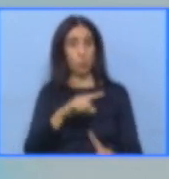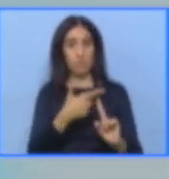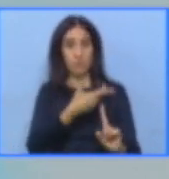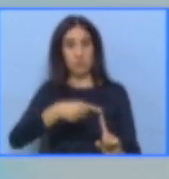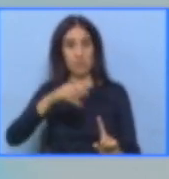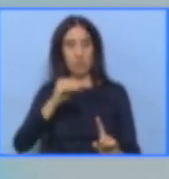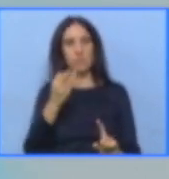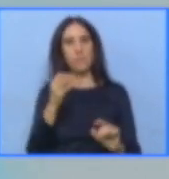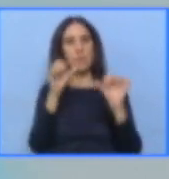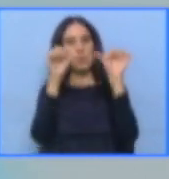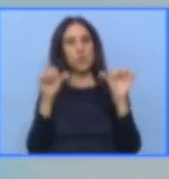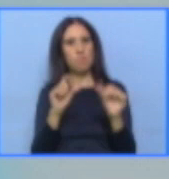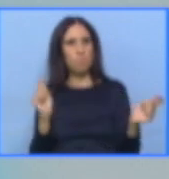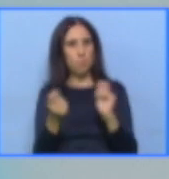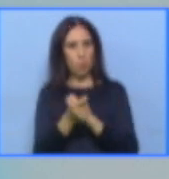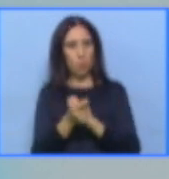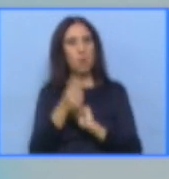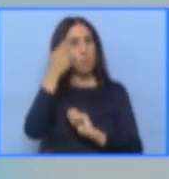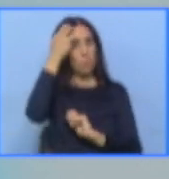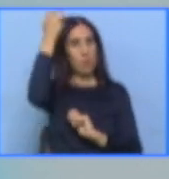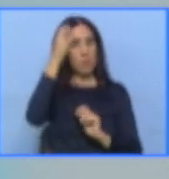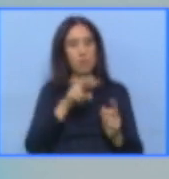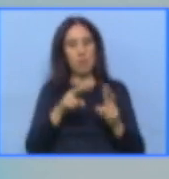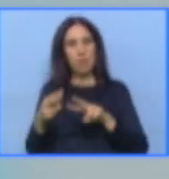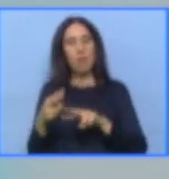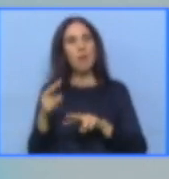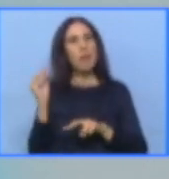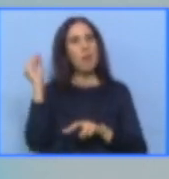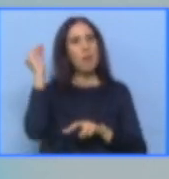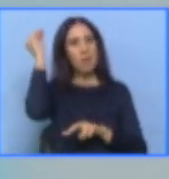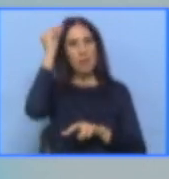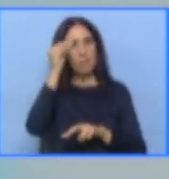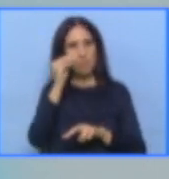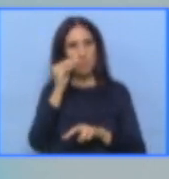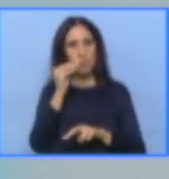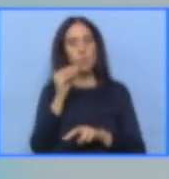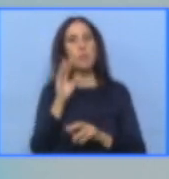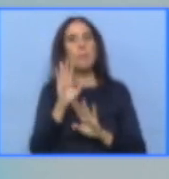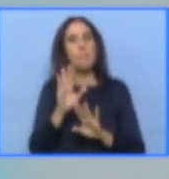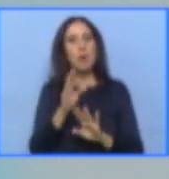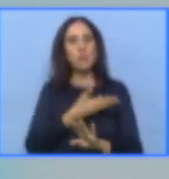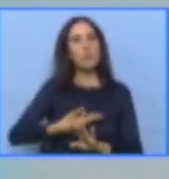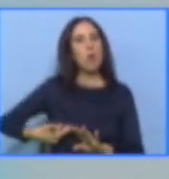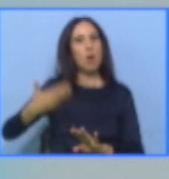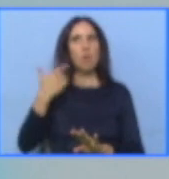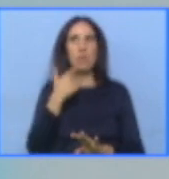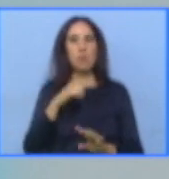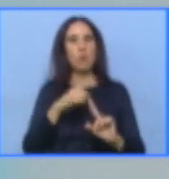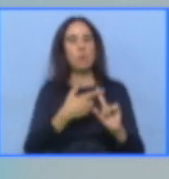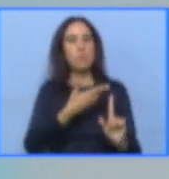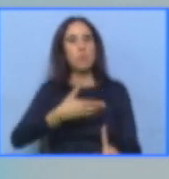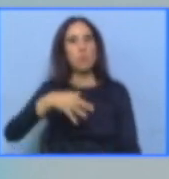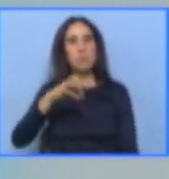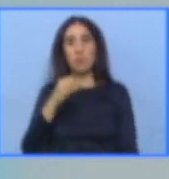muda de regime, de uma monarquia para a República, mas que já vem atrás, já vem, podemos dizer, de 1820,